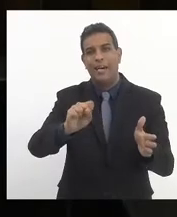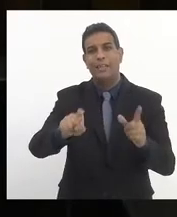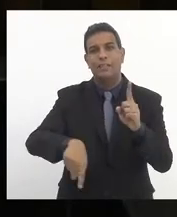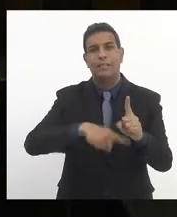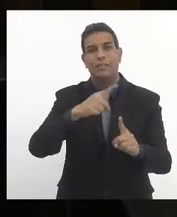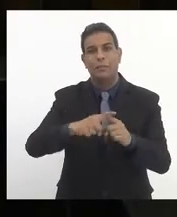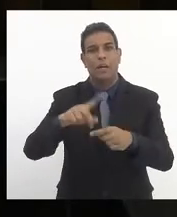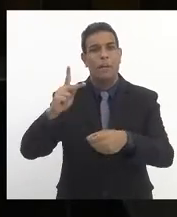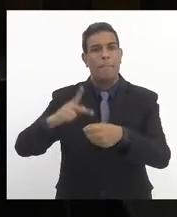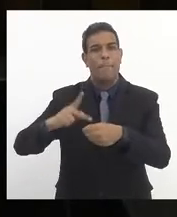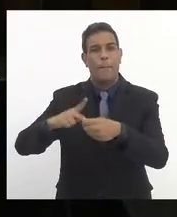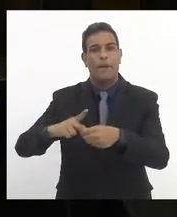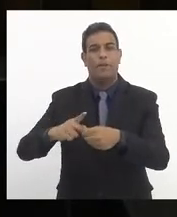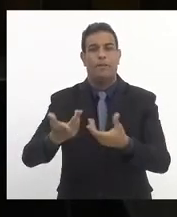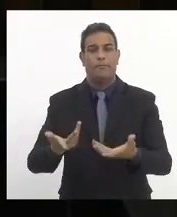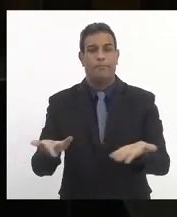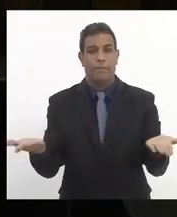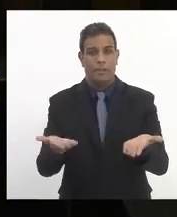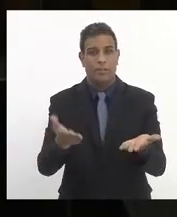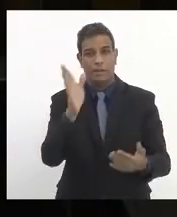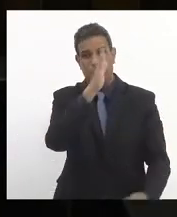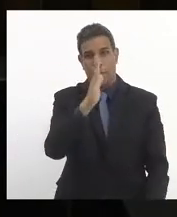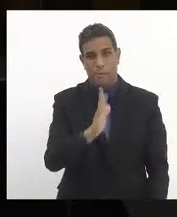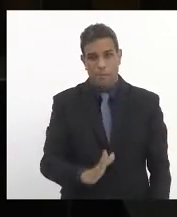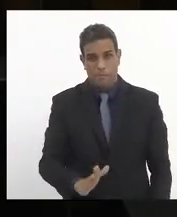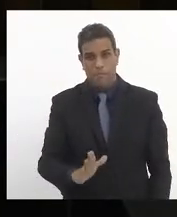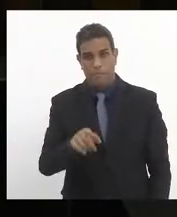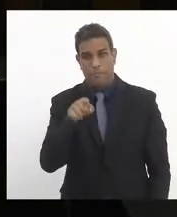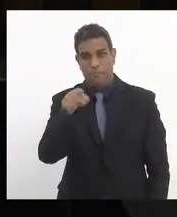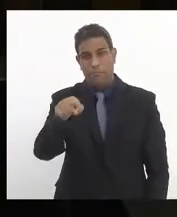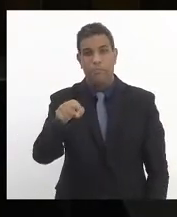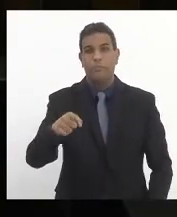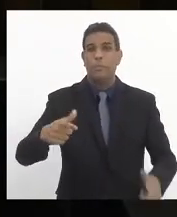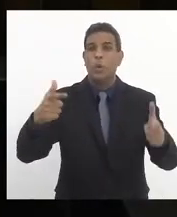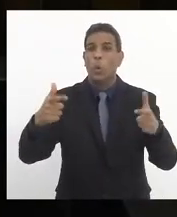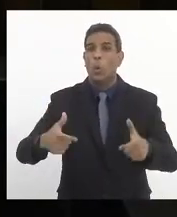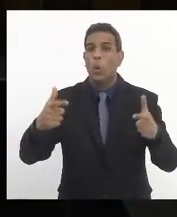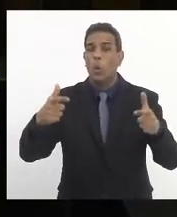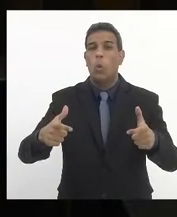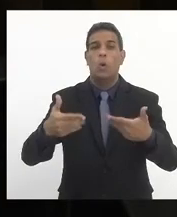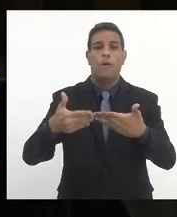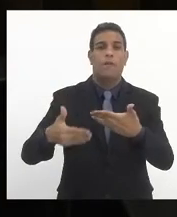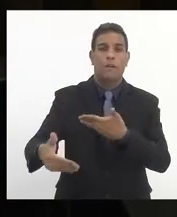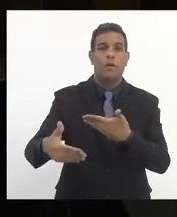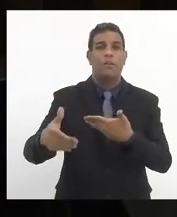dólar? O brasileiro, o cidadão fluminense, quando tem